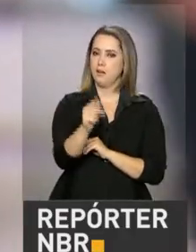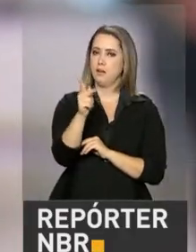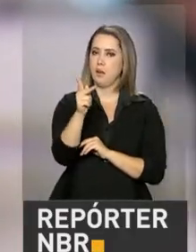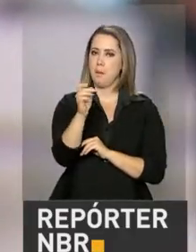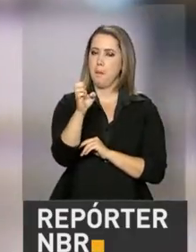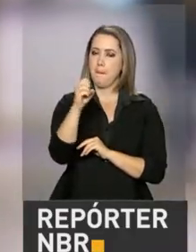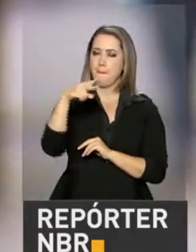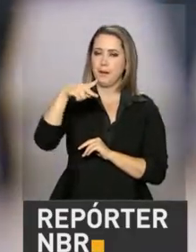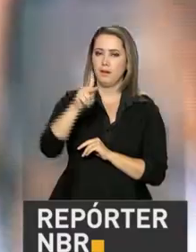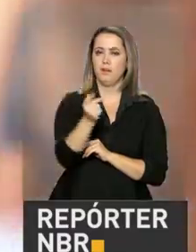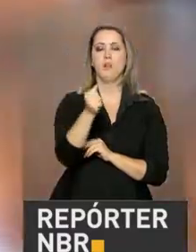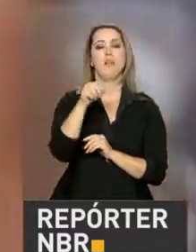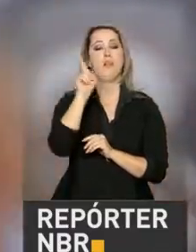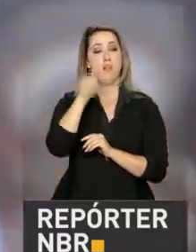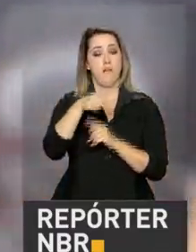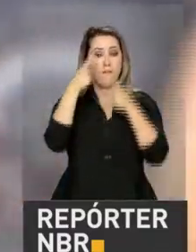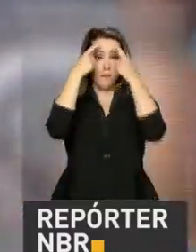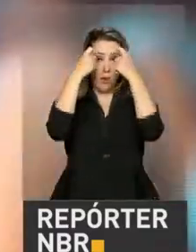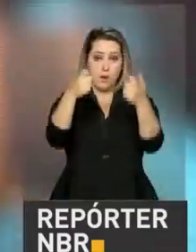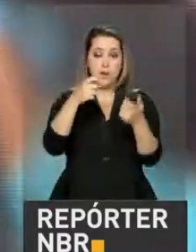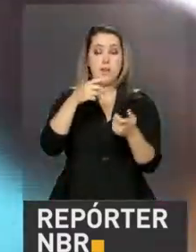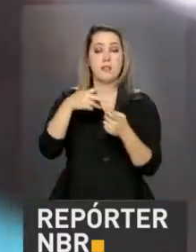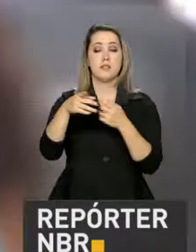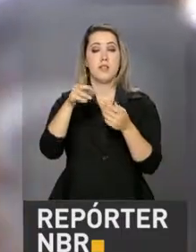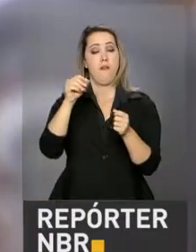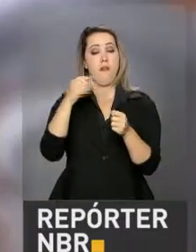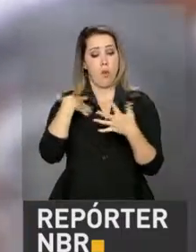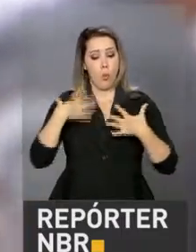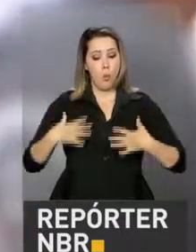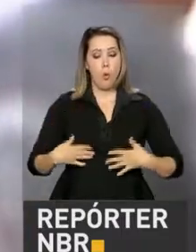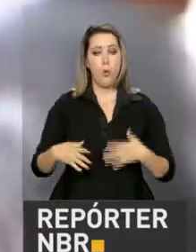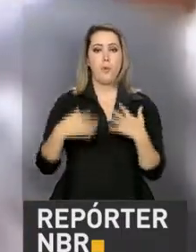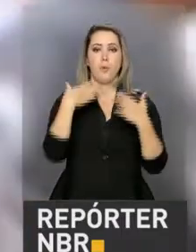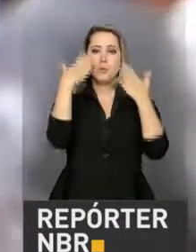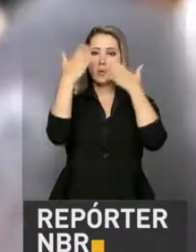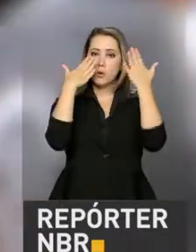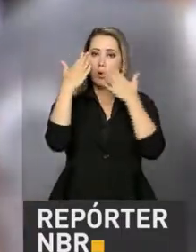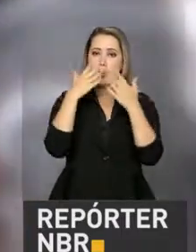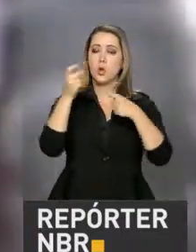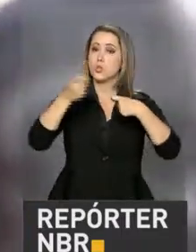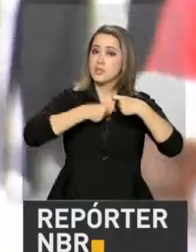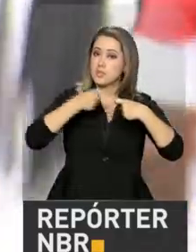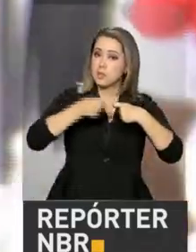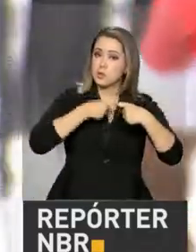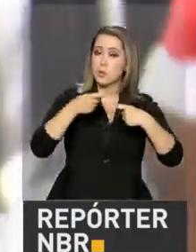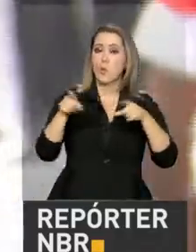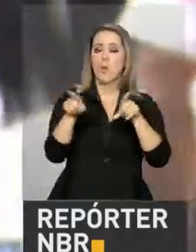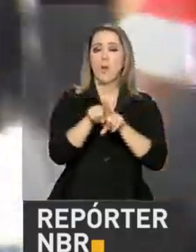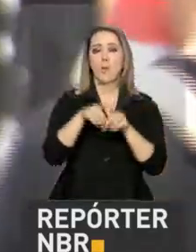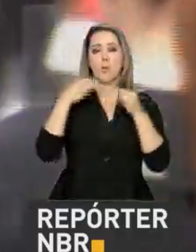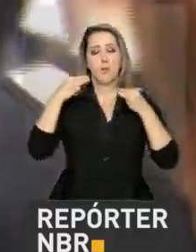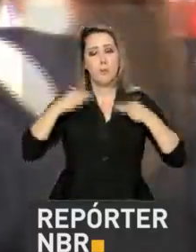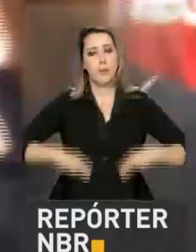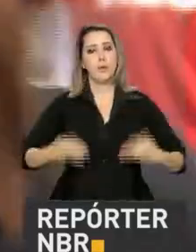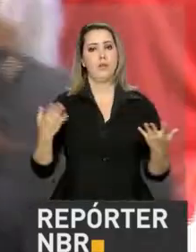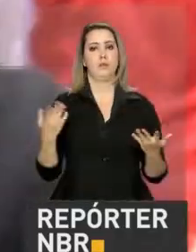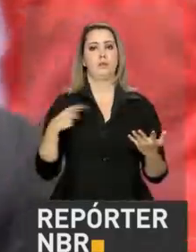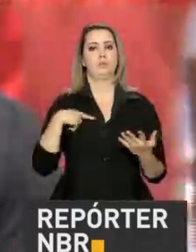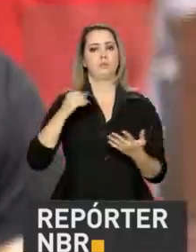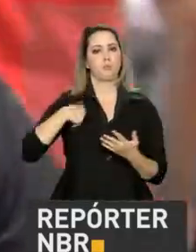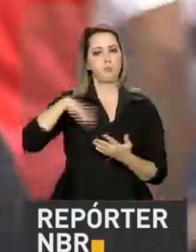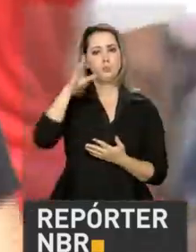a violência física, psicológica, sexual, patrimonial e moral. E a maioria das vítimas